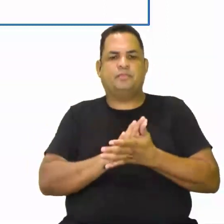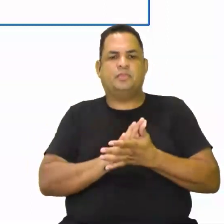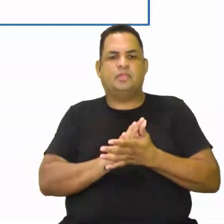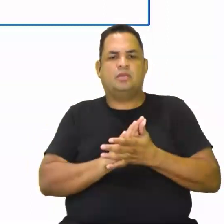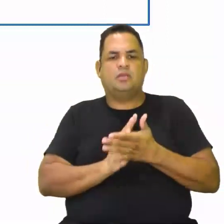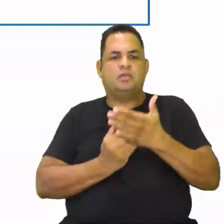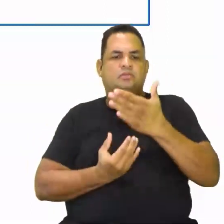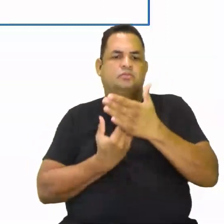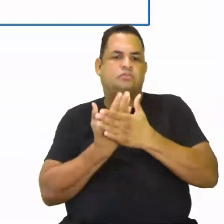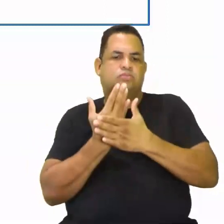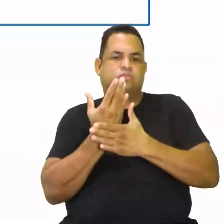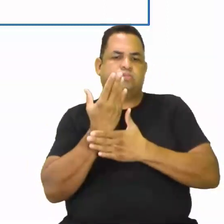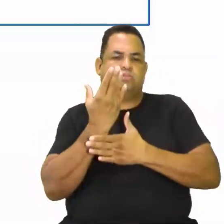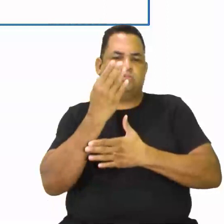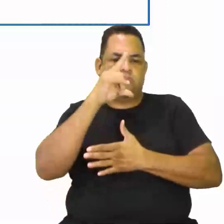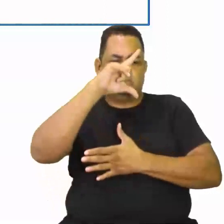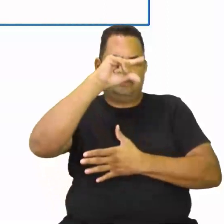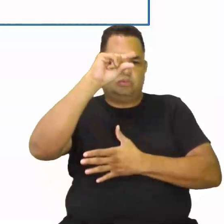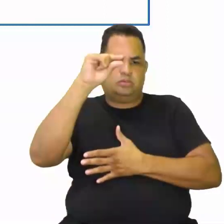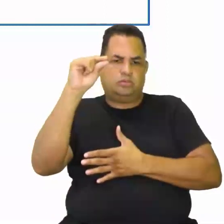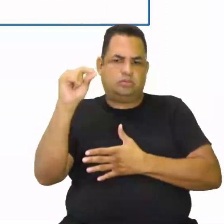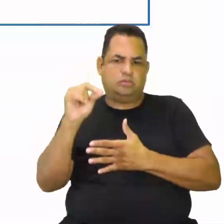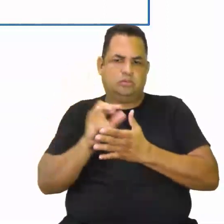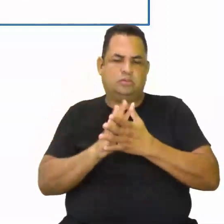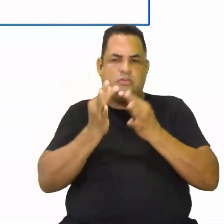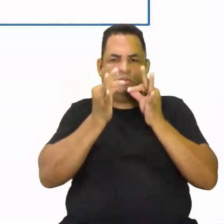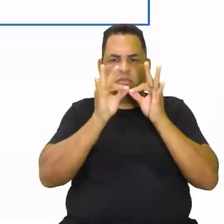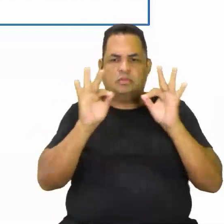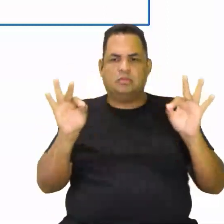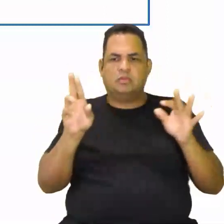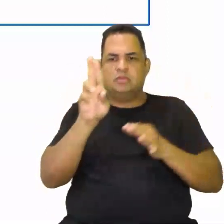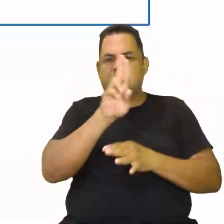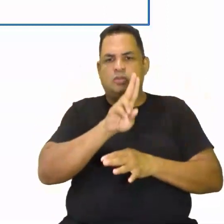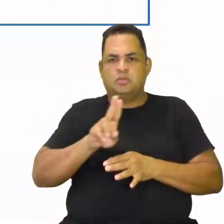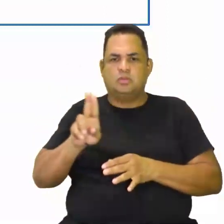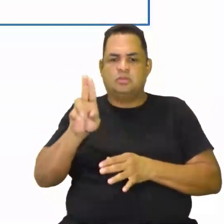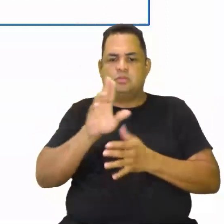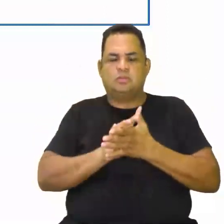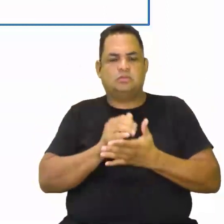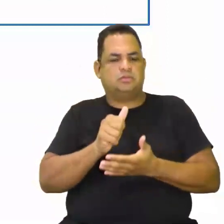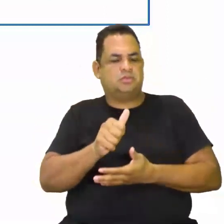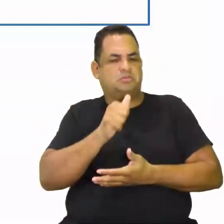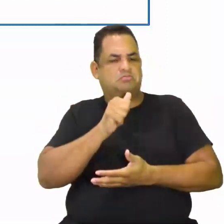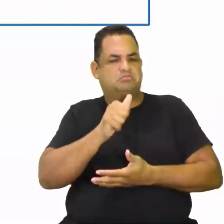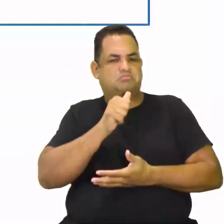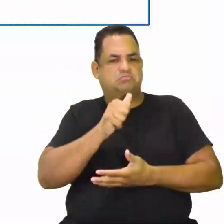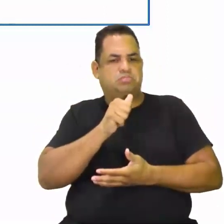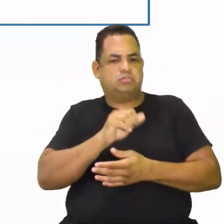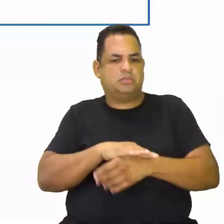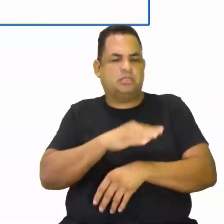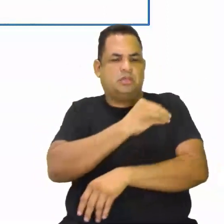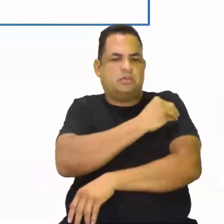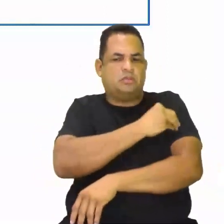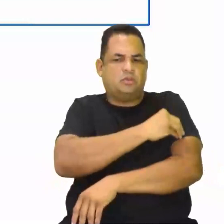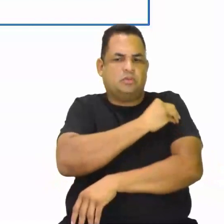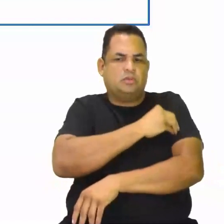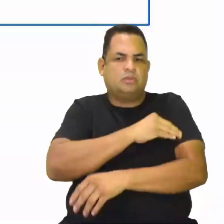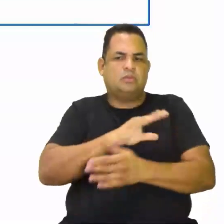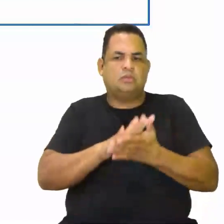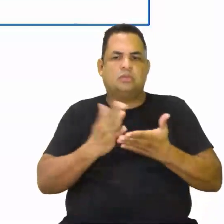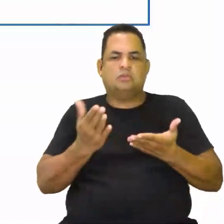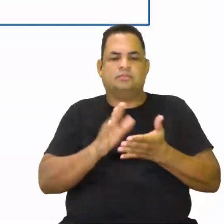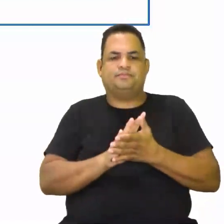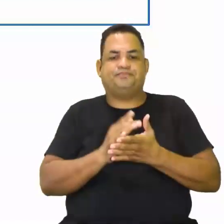destilação simples, que é uma técnica muito utilizada na fabricação de bebida alcoólica, onde você